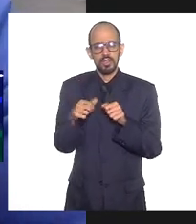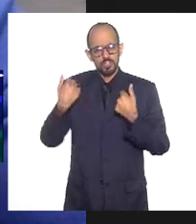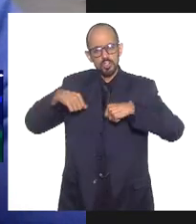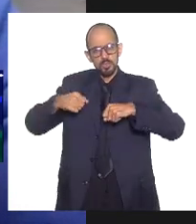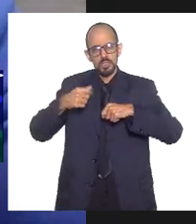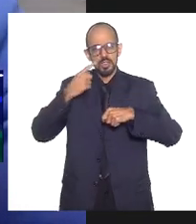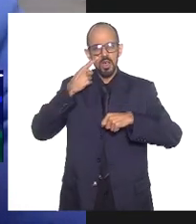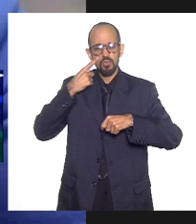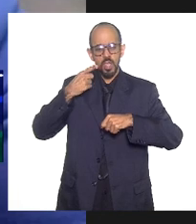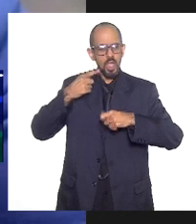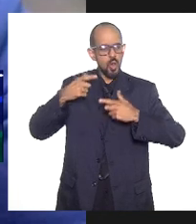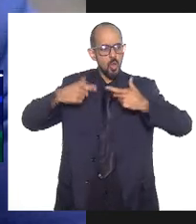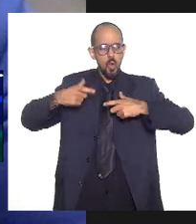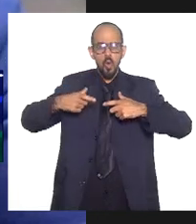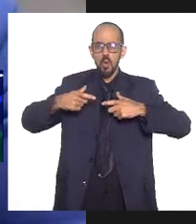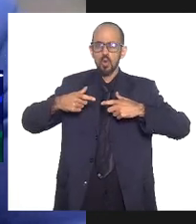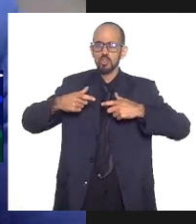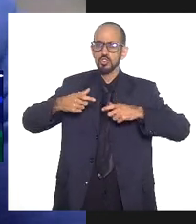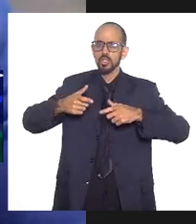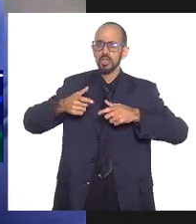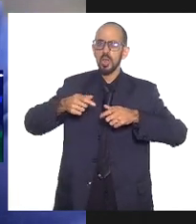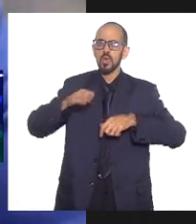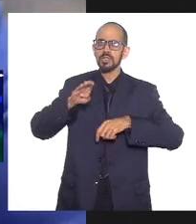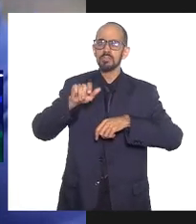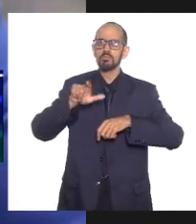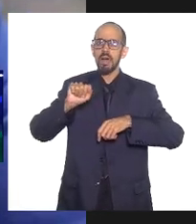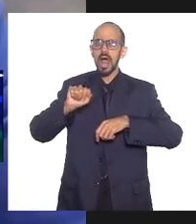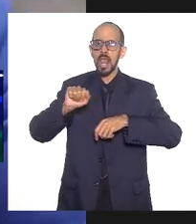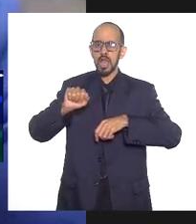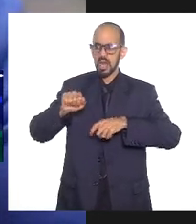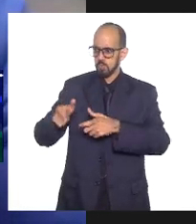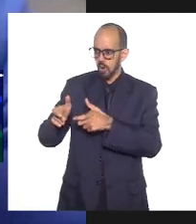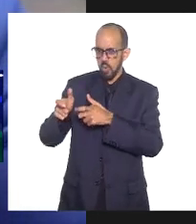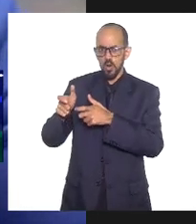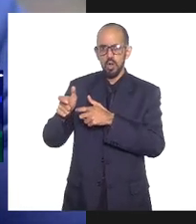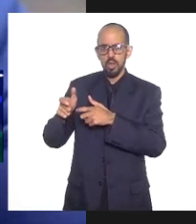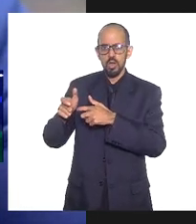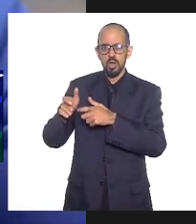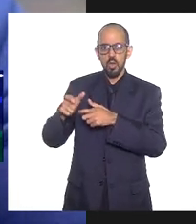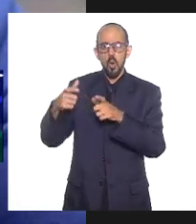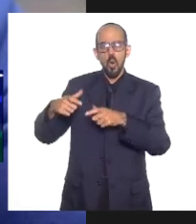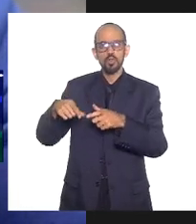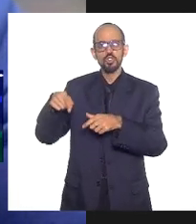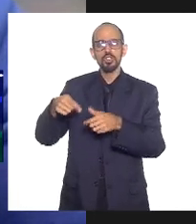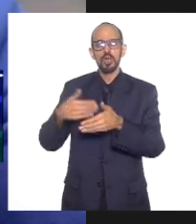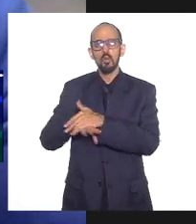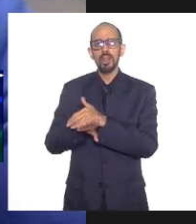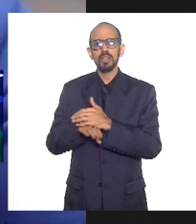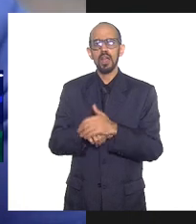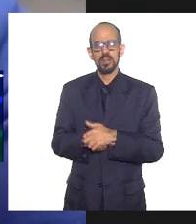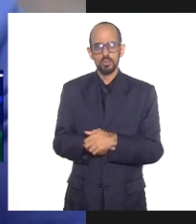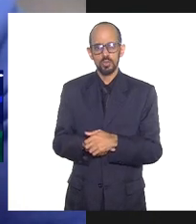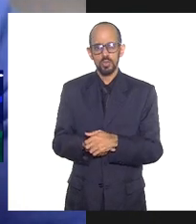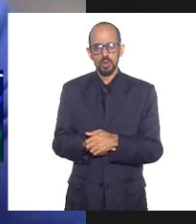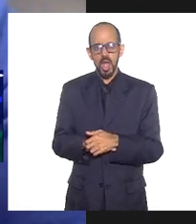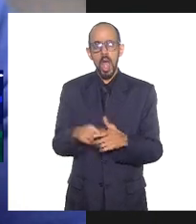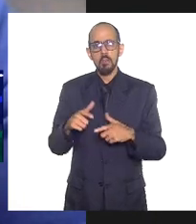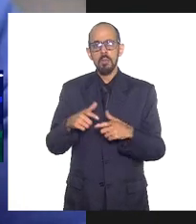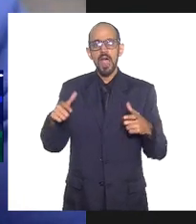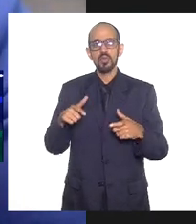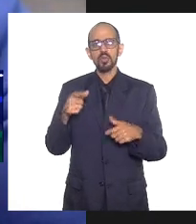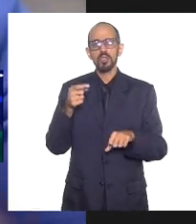essas munições, encarar e fiscalizar de maneira concreta onde é que estão essas munições. Muitas dessas